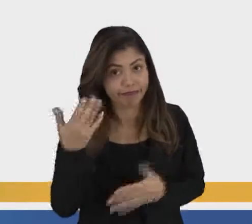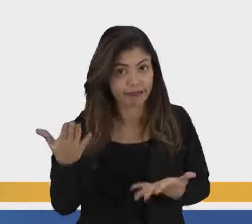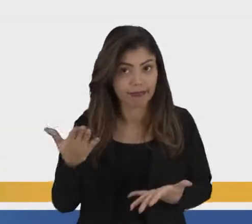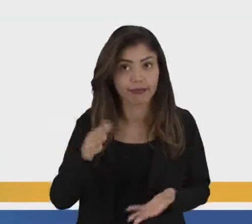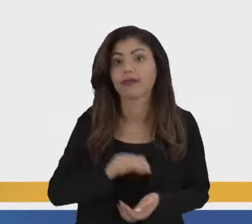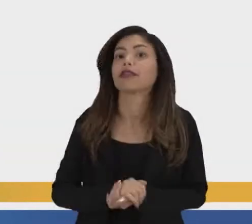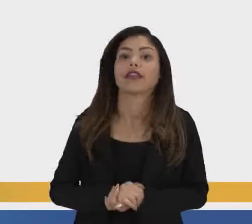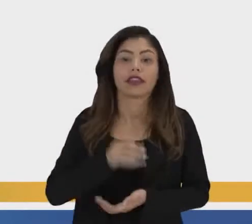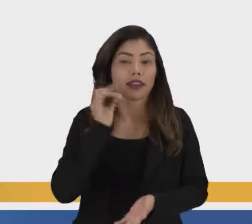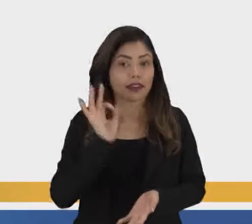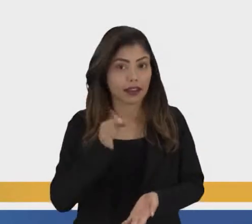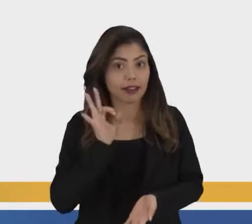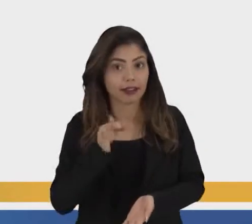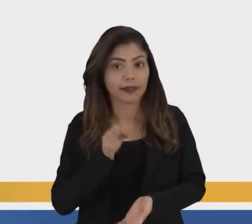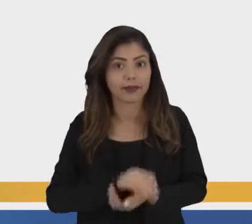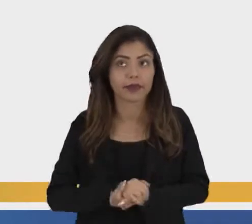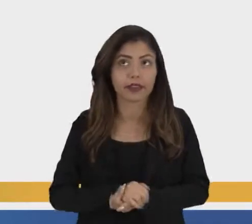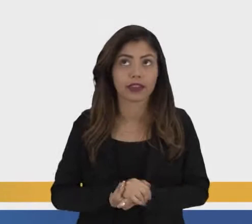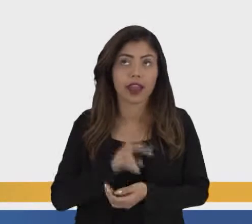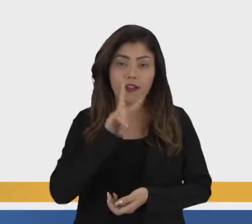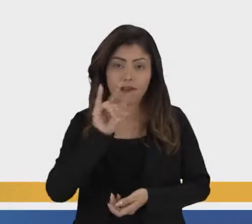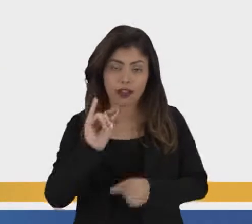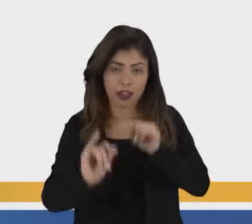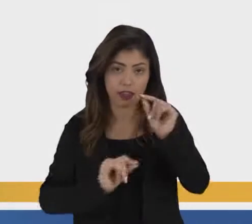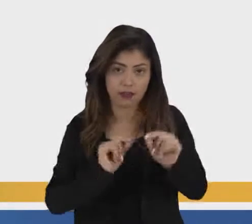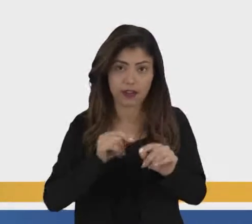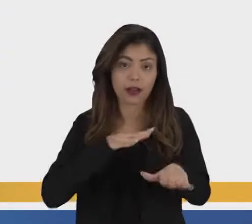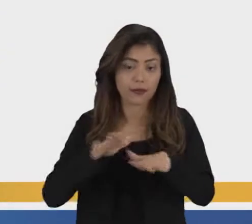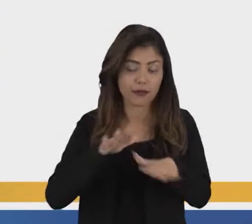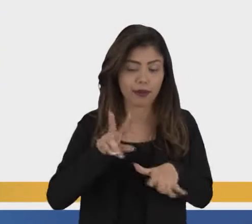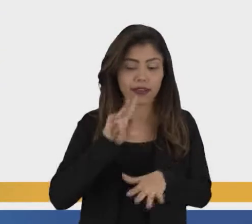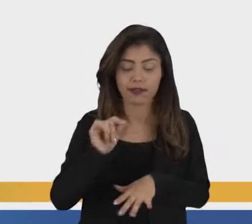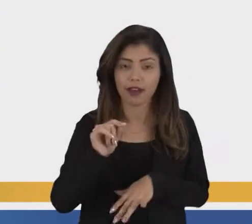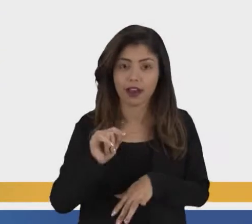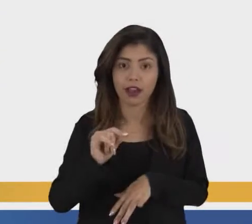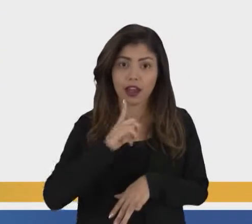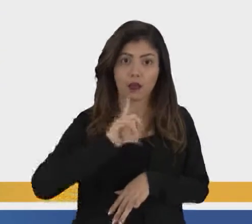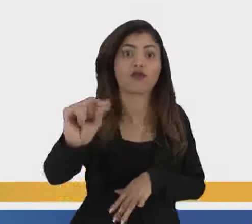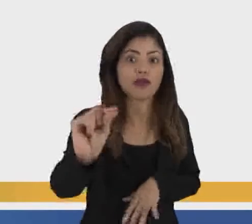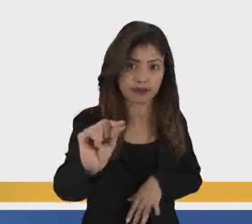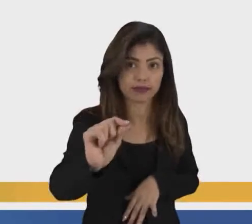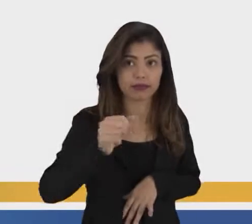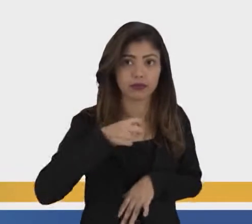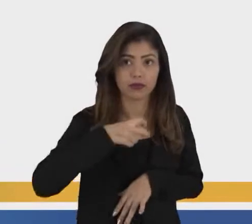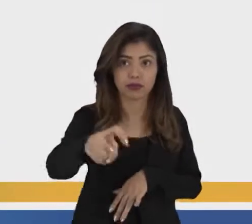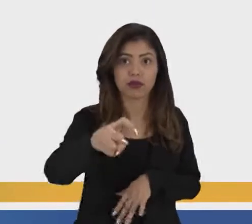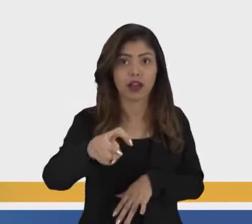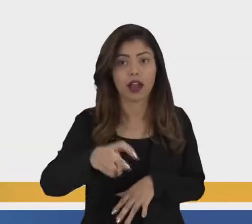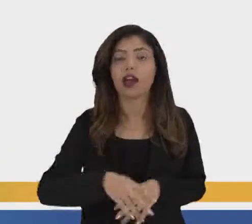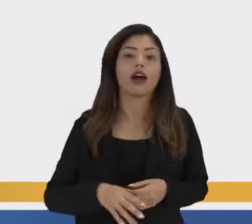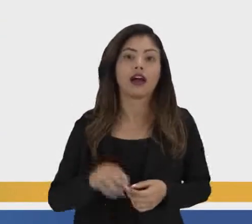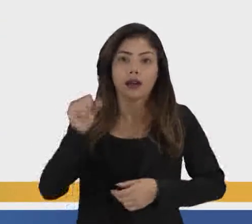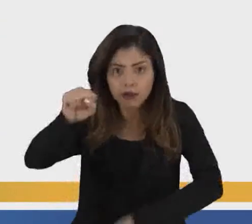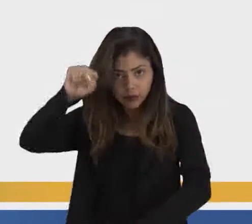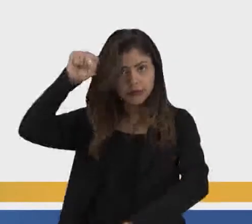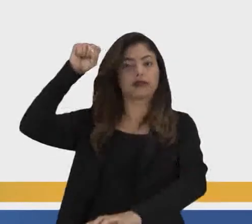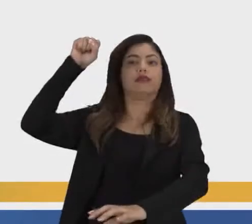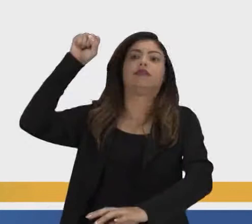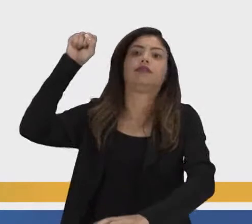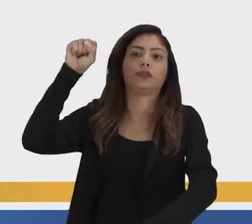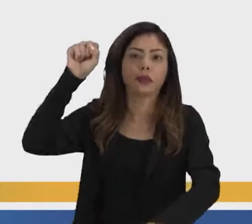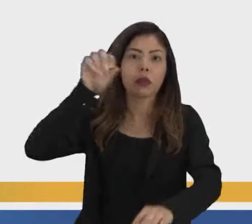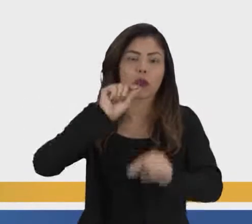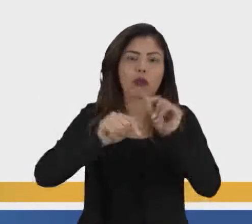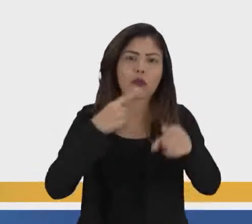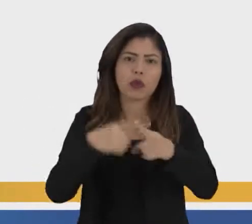pergunta. Com certeza, esse movimento que você irá realizar no momento da arrancada do ônibus é um movimento para trás. Por